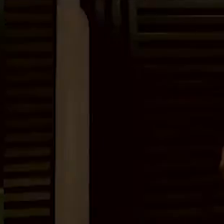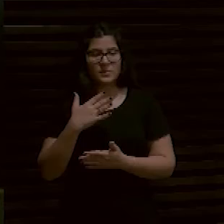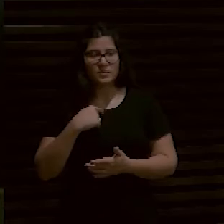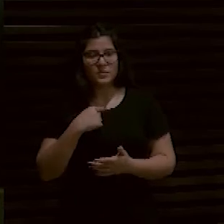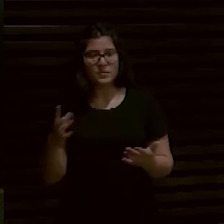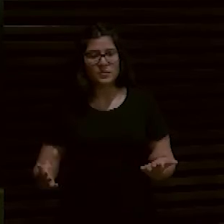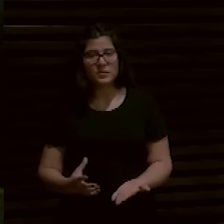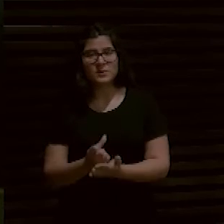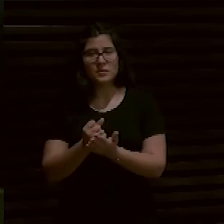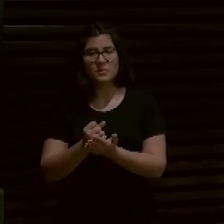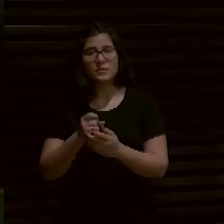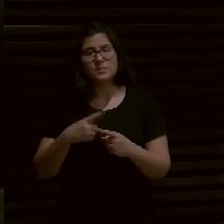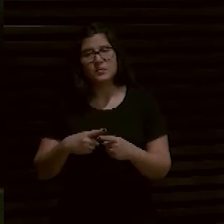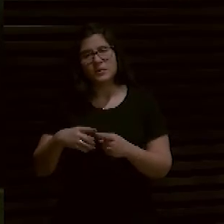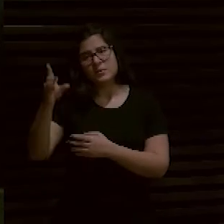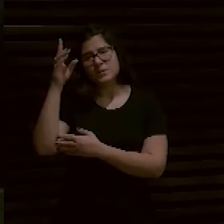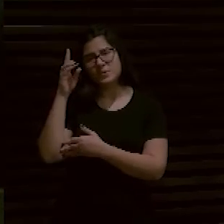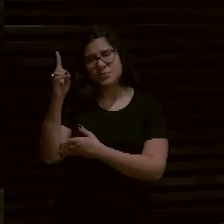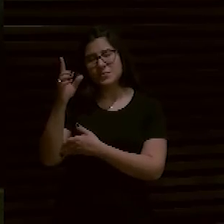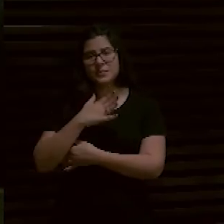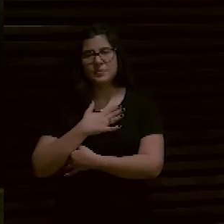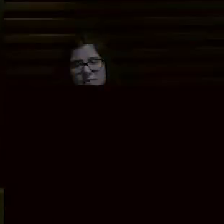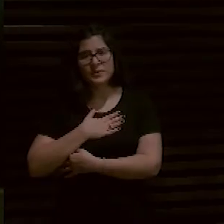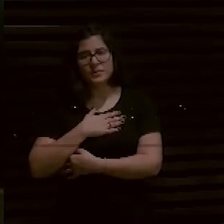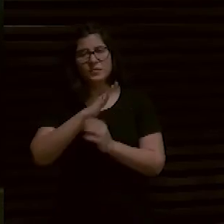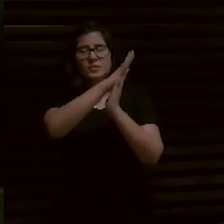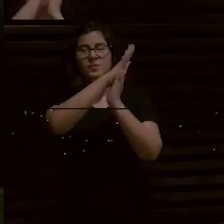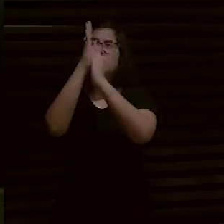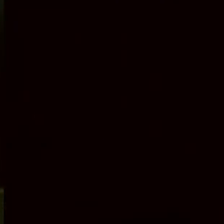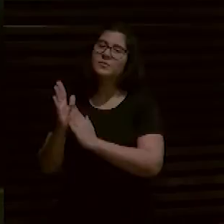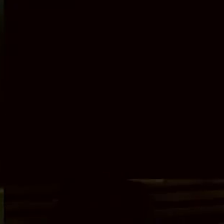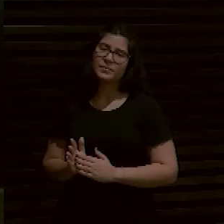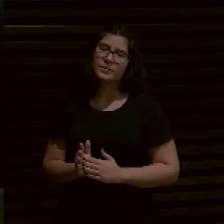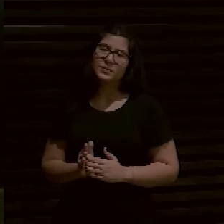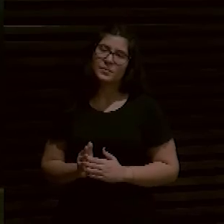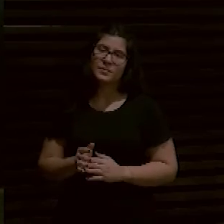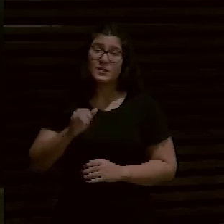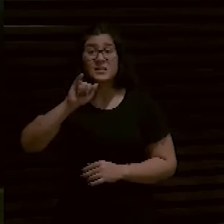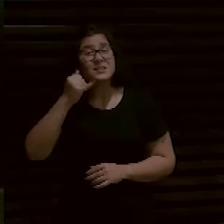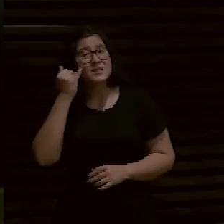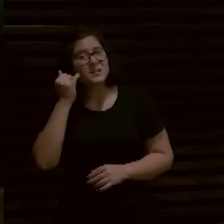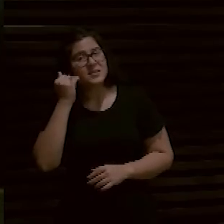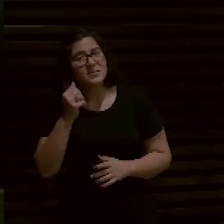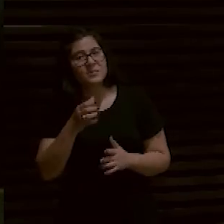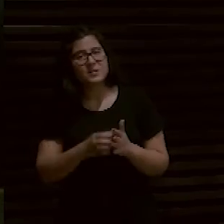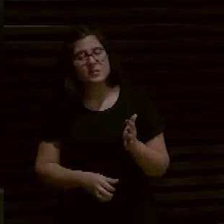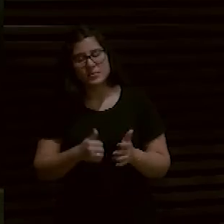salvo, porque tu és o meu louvor. Jeremias 17,